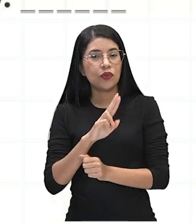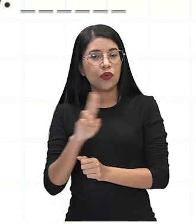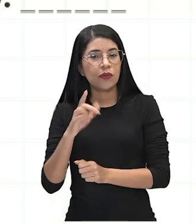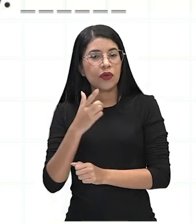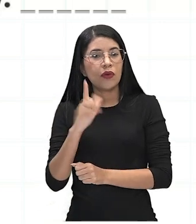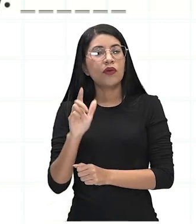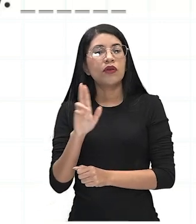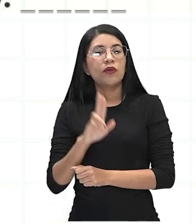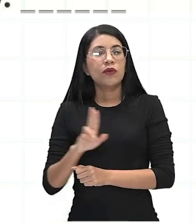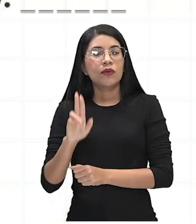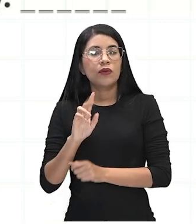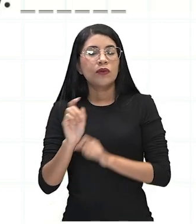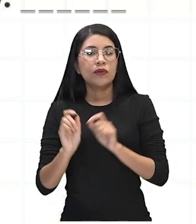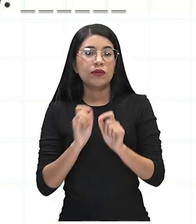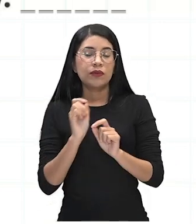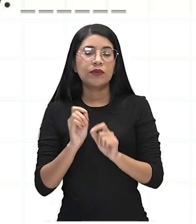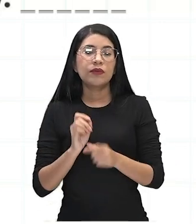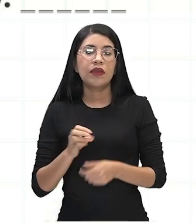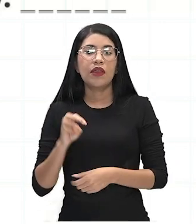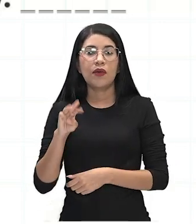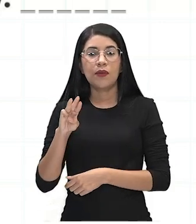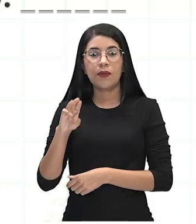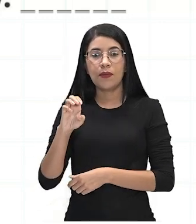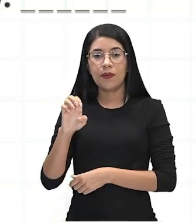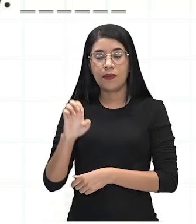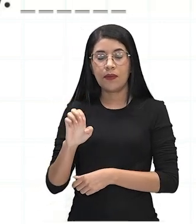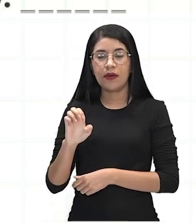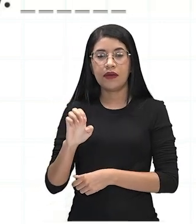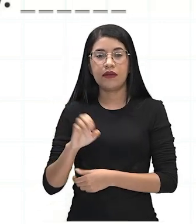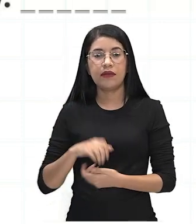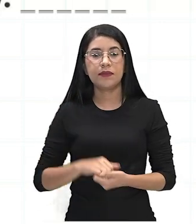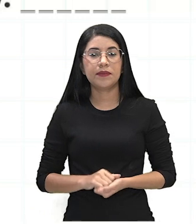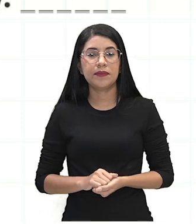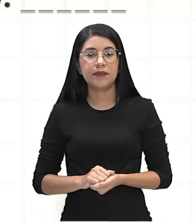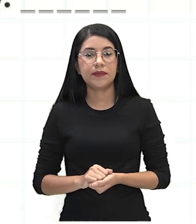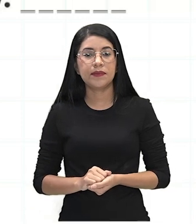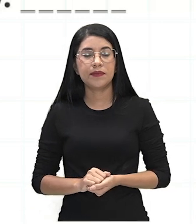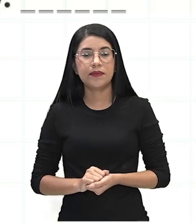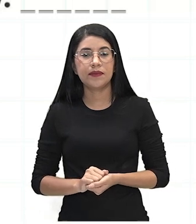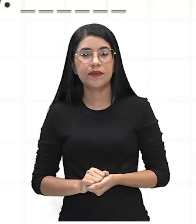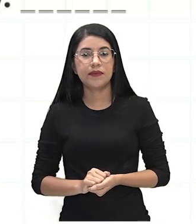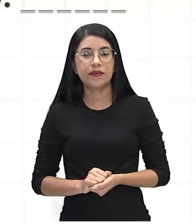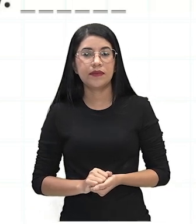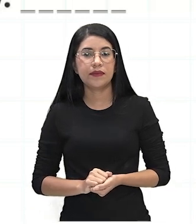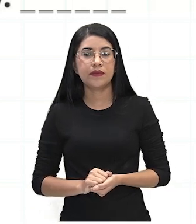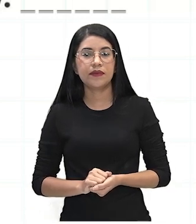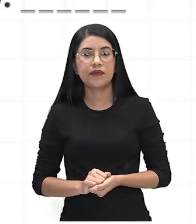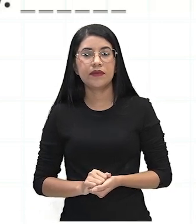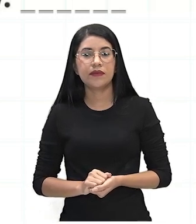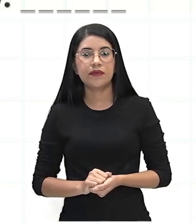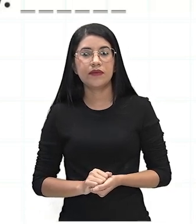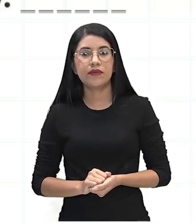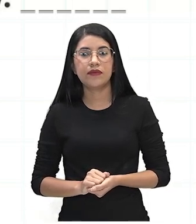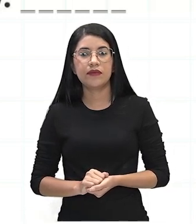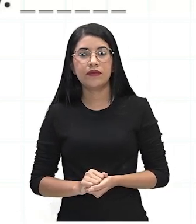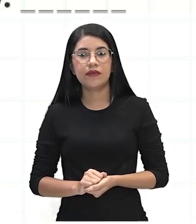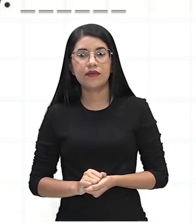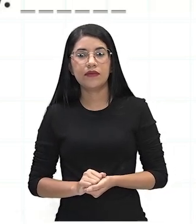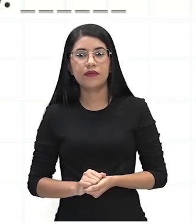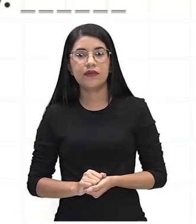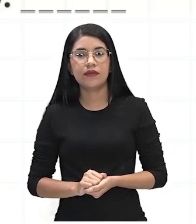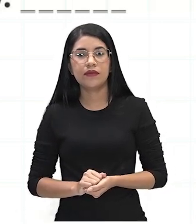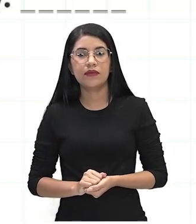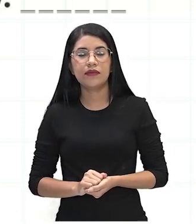aqui, tá? Esse pronome para substituir, tá bom? We. We play with it every day,